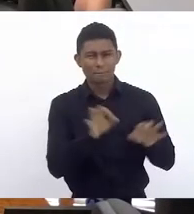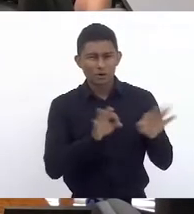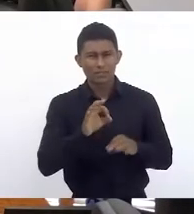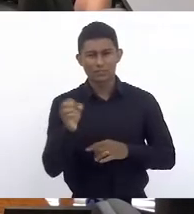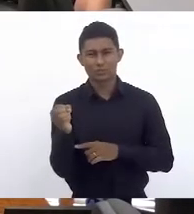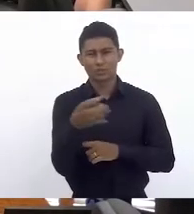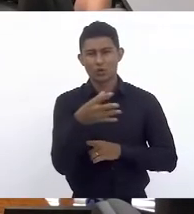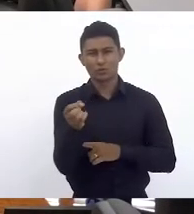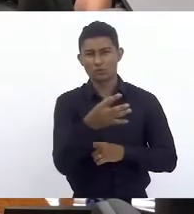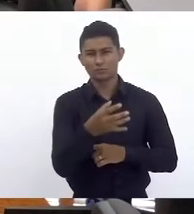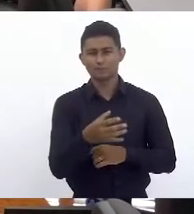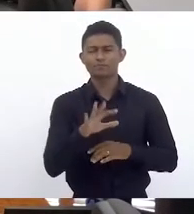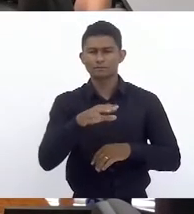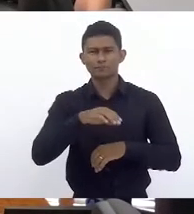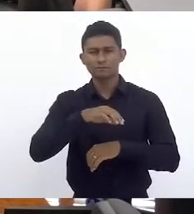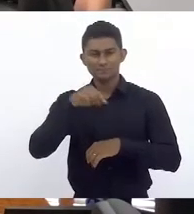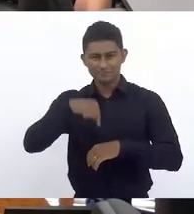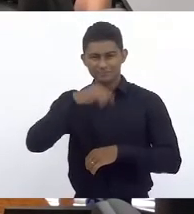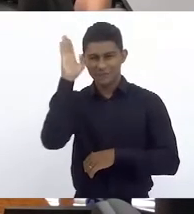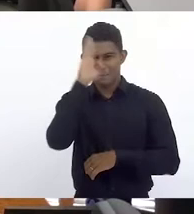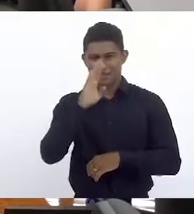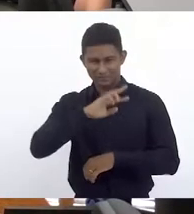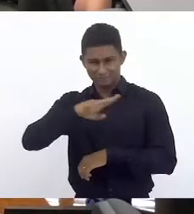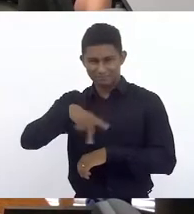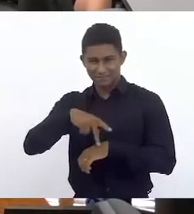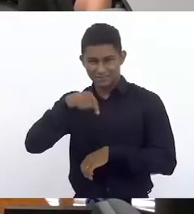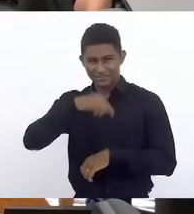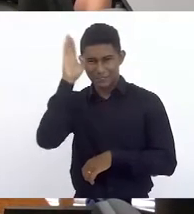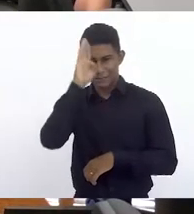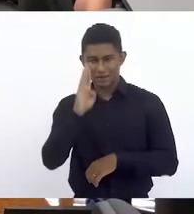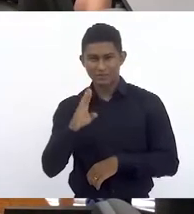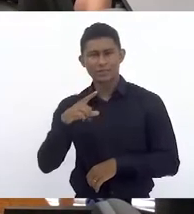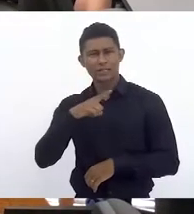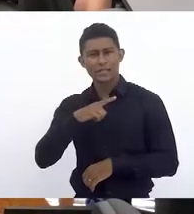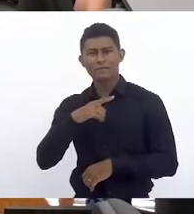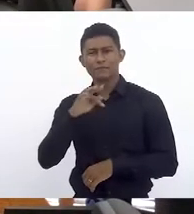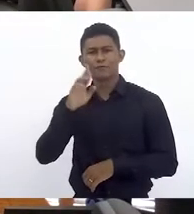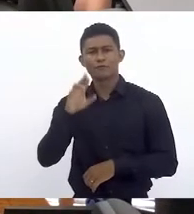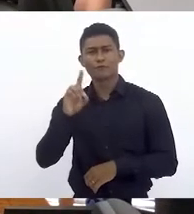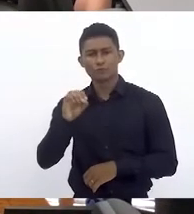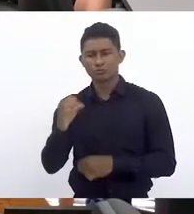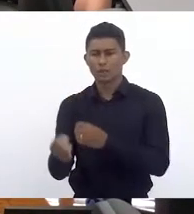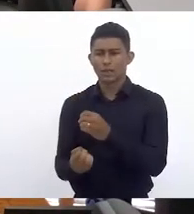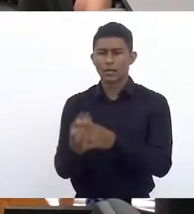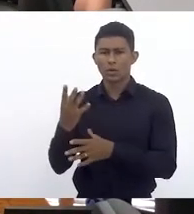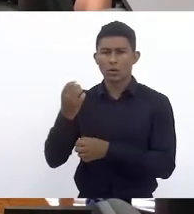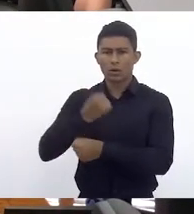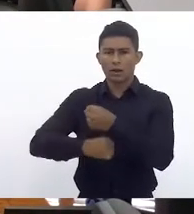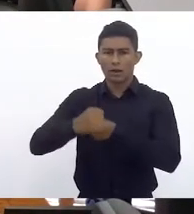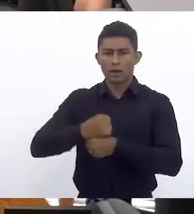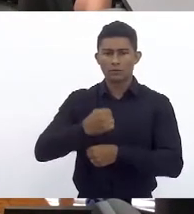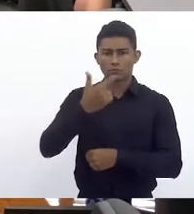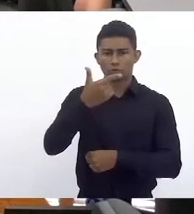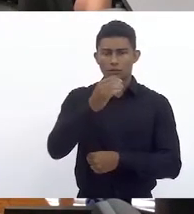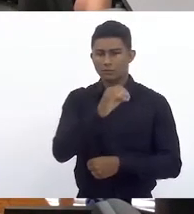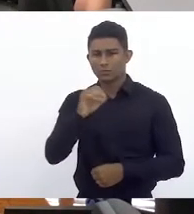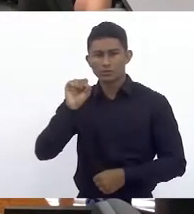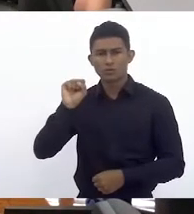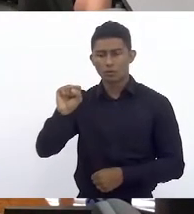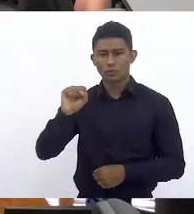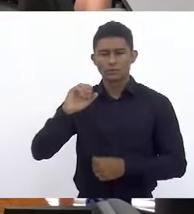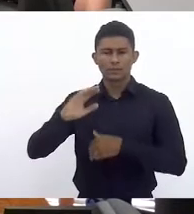vocês terem uma ideia, quer dizer, no país nós tivemos um Fundo Soberano em 2008, né, que foi extinto